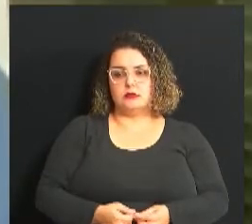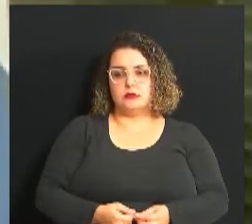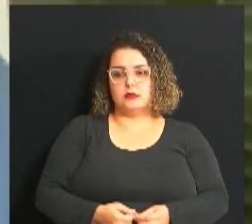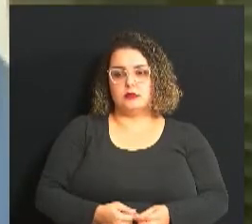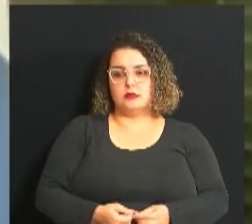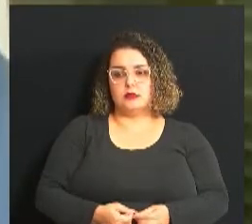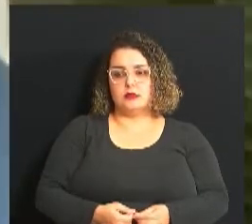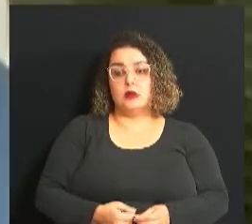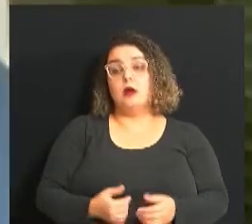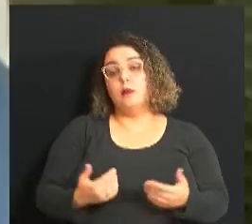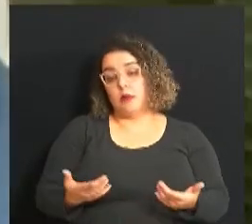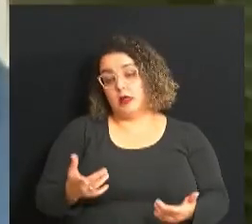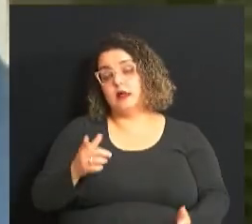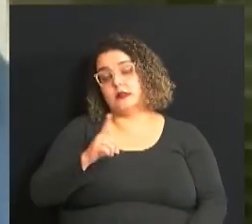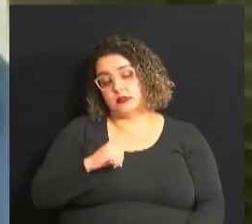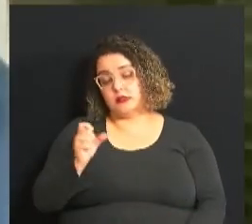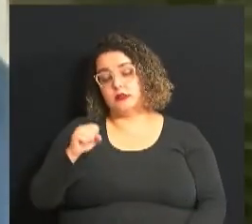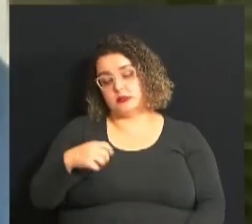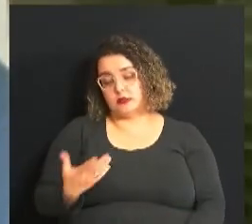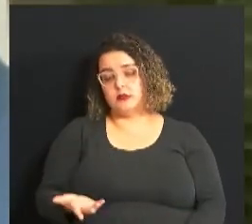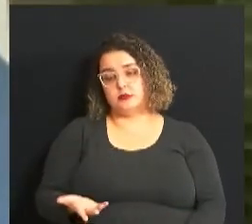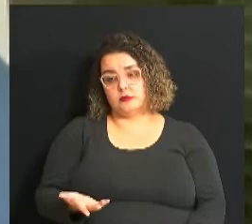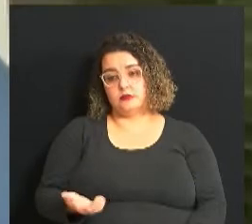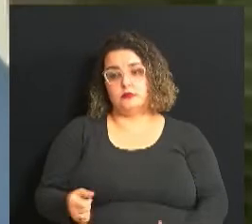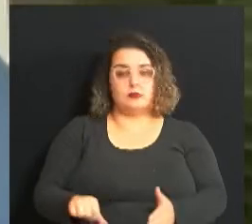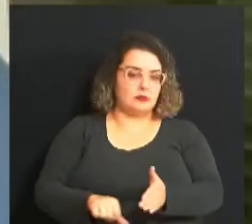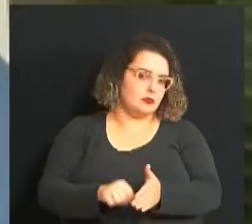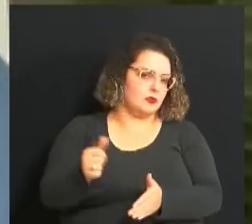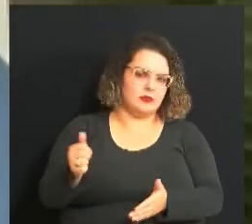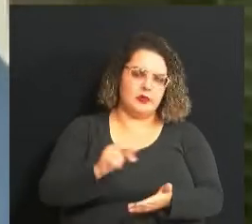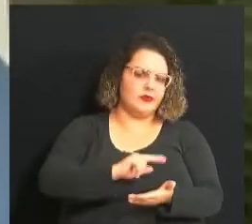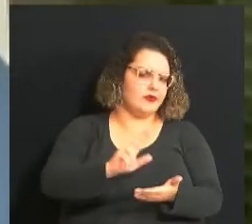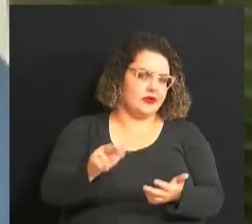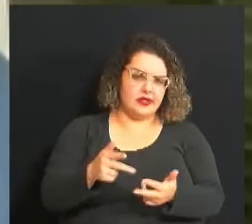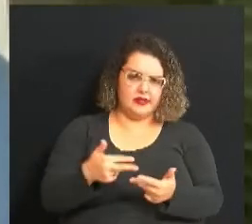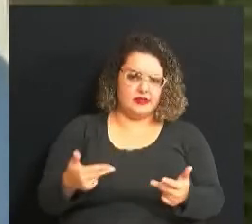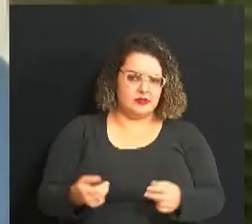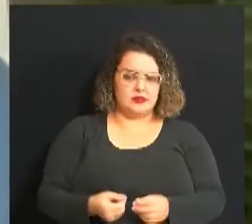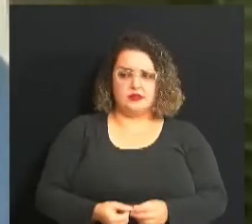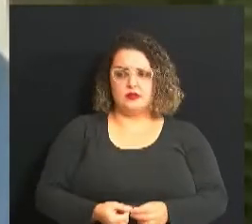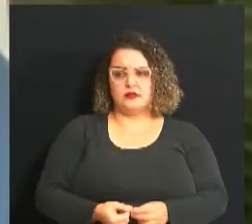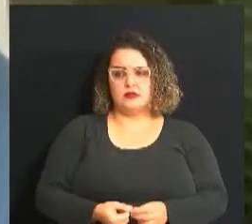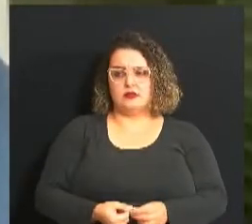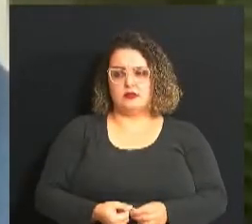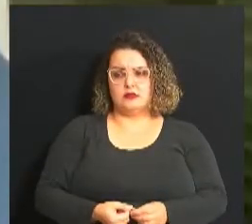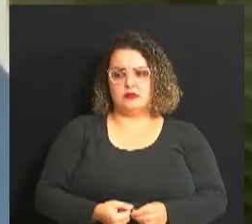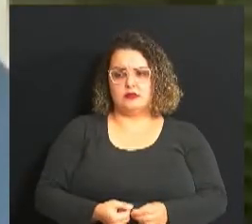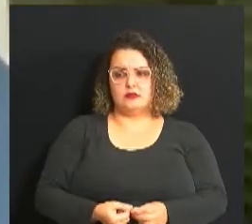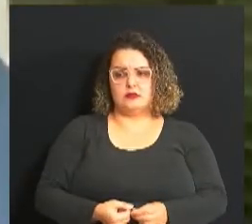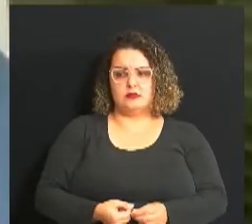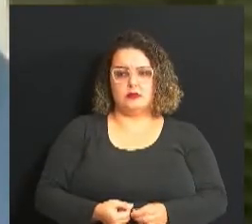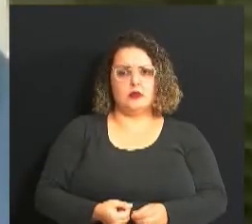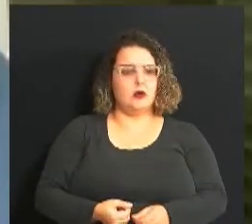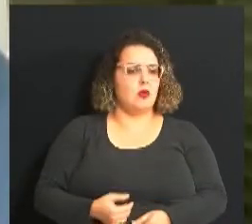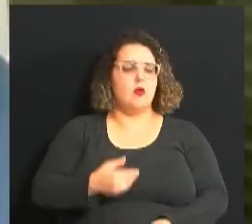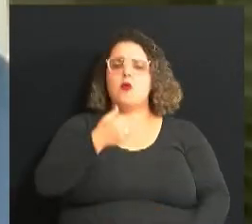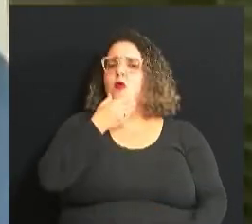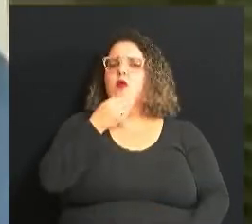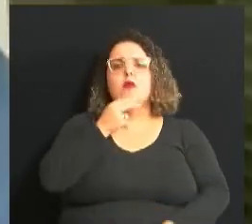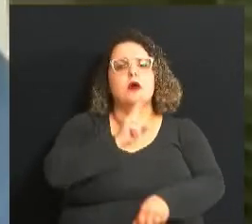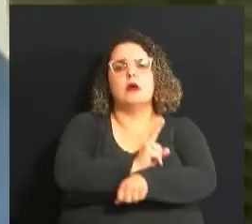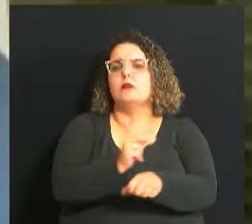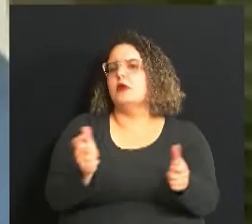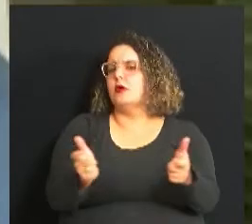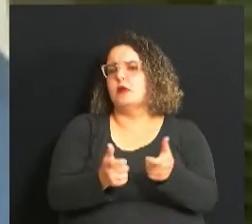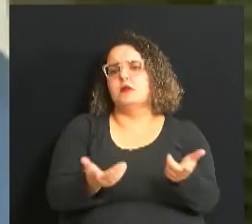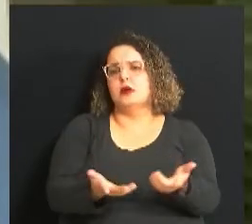mesmo. Primeiro, eu acho que aí tem multifatorial esse dado. O homem se cuida menos, bom, nós já falamos isso o